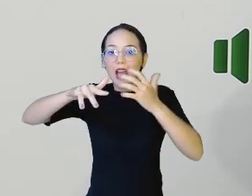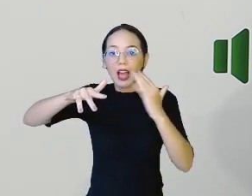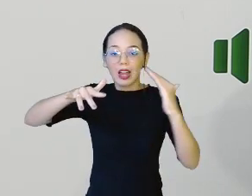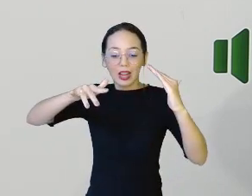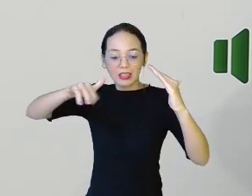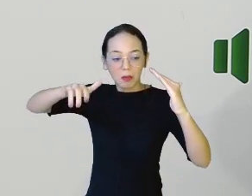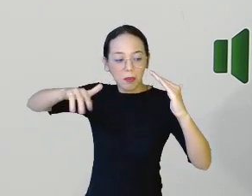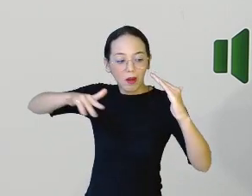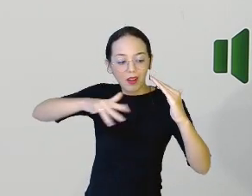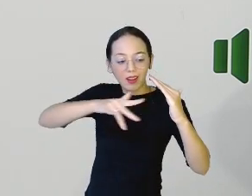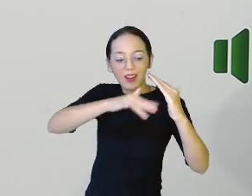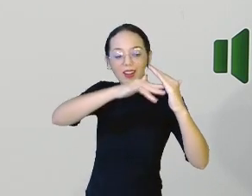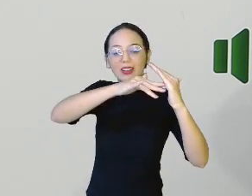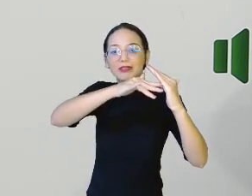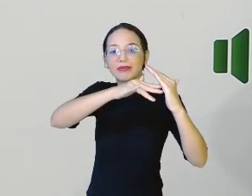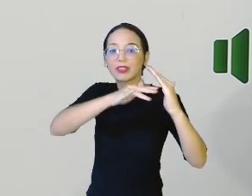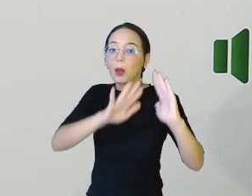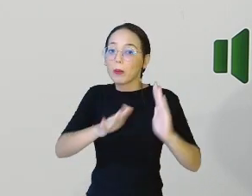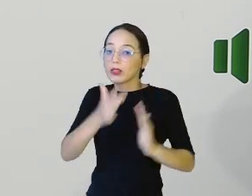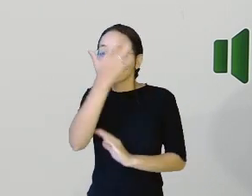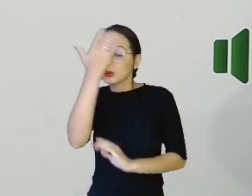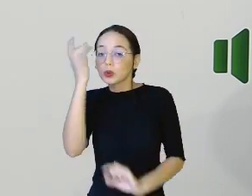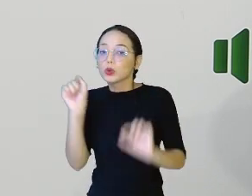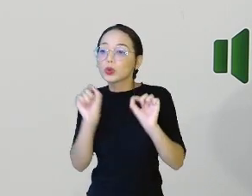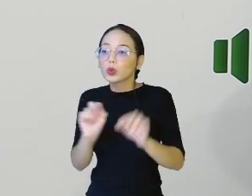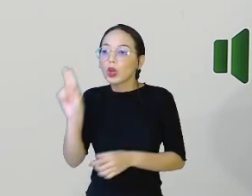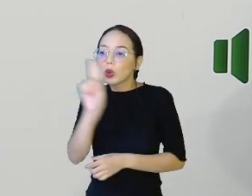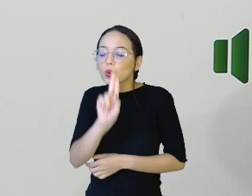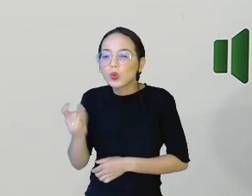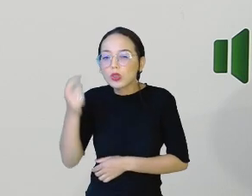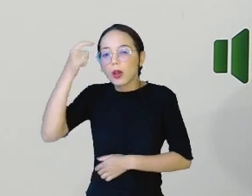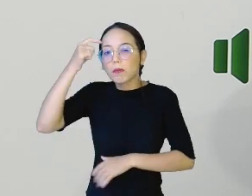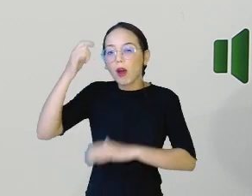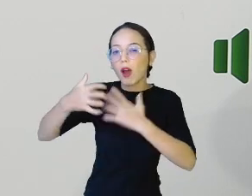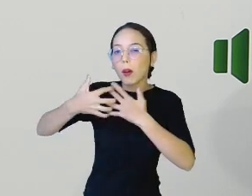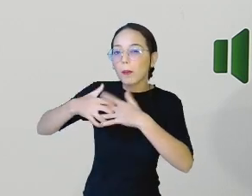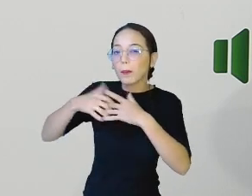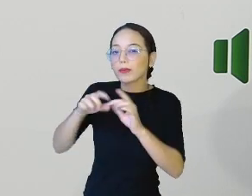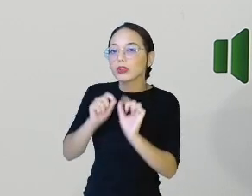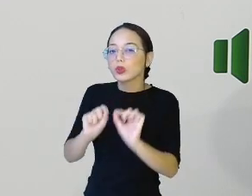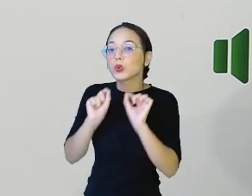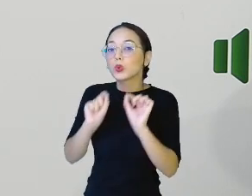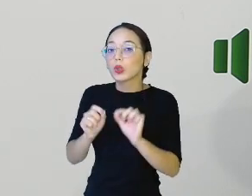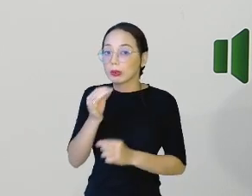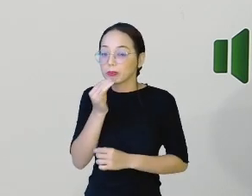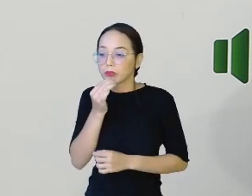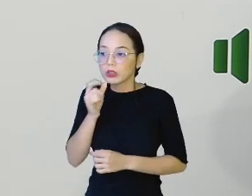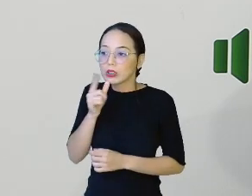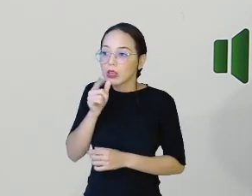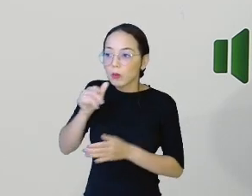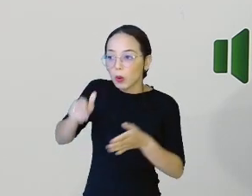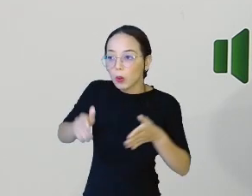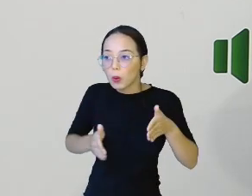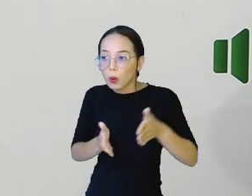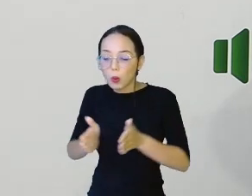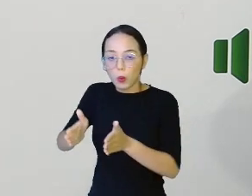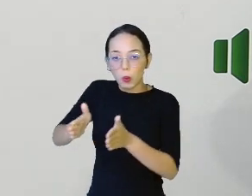das pessoas. Só que essas pessoas, elas usam a cabeça, o que é que elas fazem? Elas constroem as suas